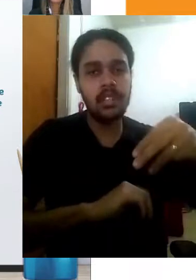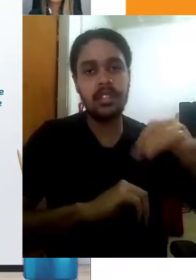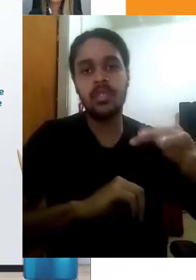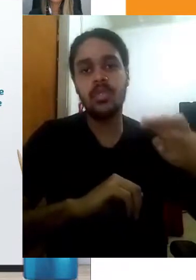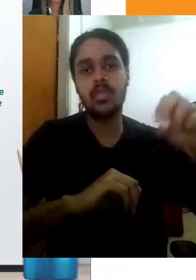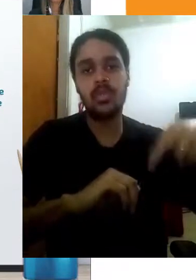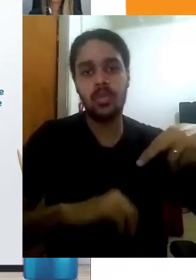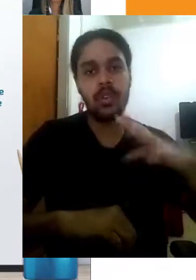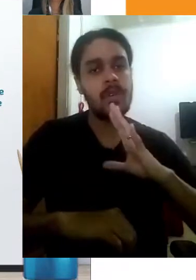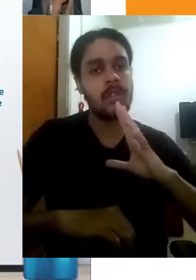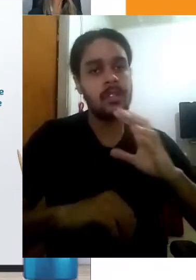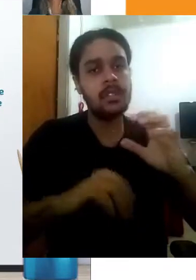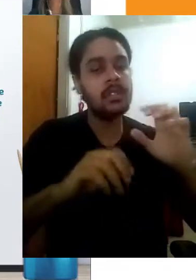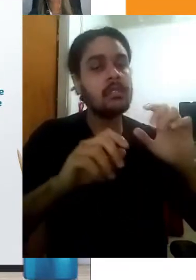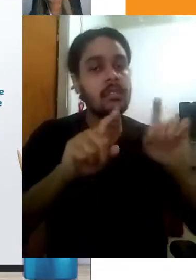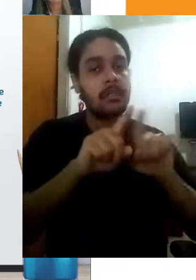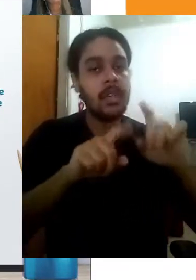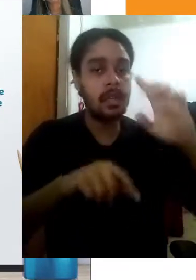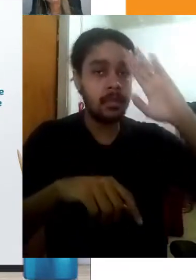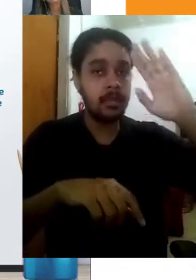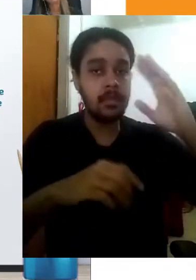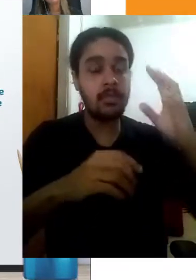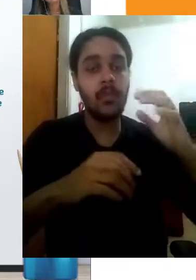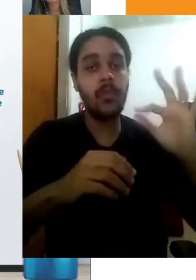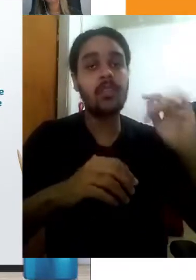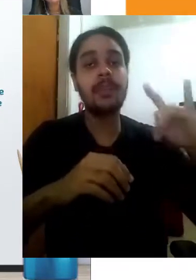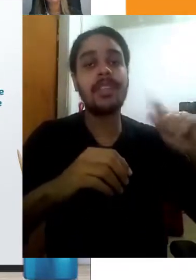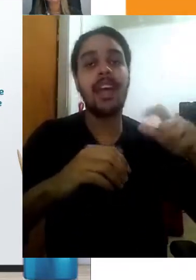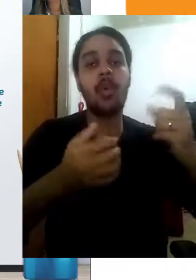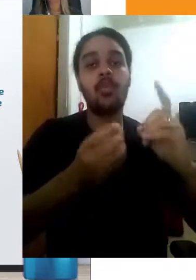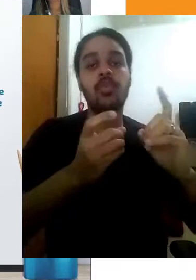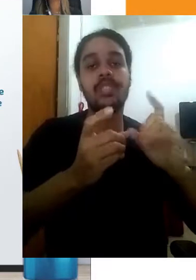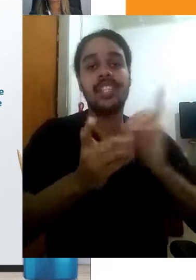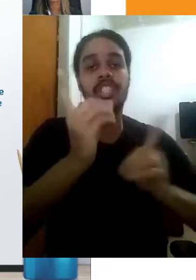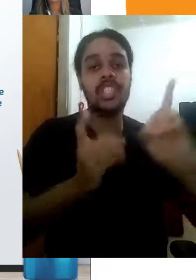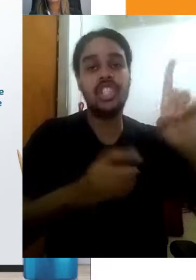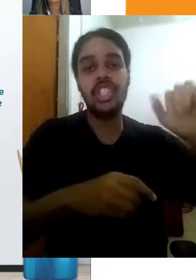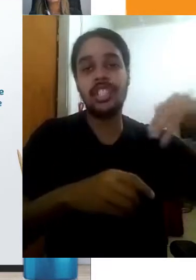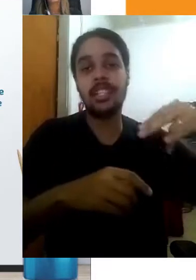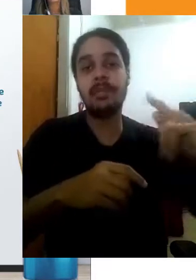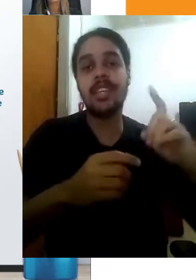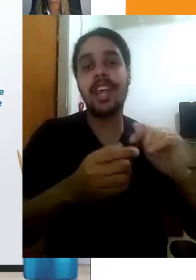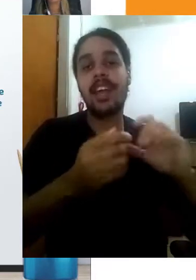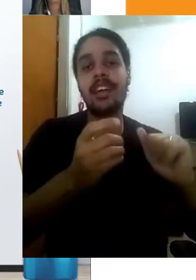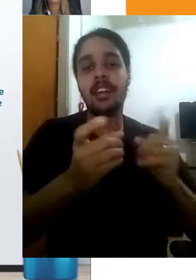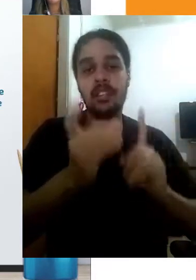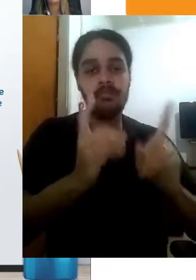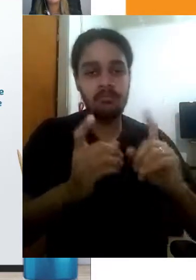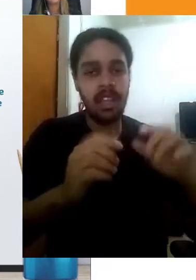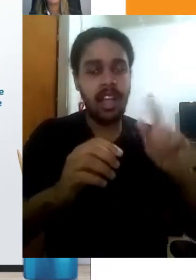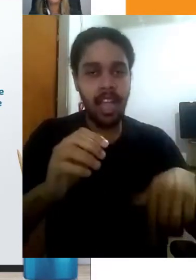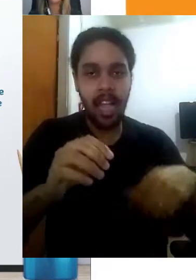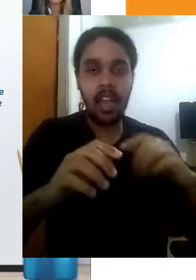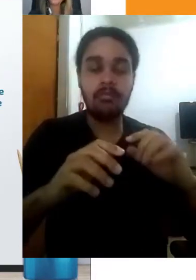A segunda lei de Newton também é conhecida como o princípio fundamental da dinâmica. Essa lei relaciona o efeito